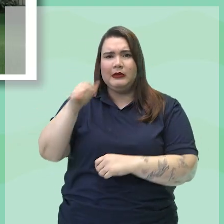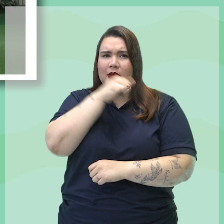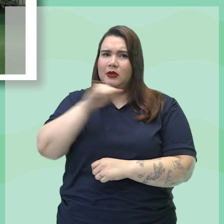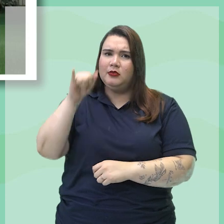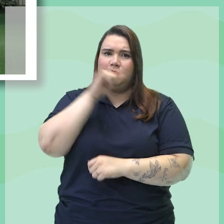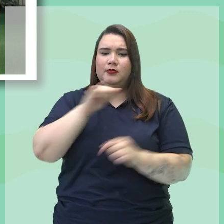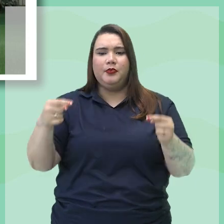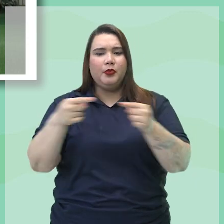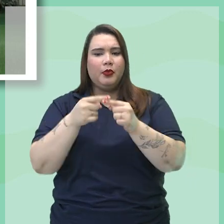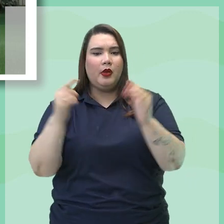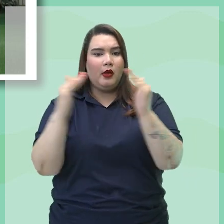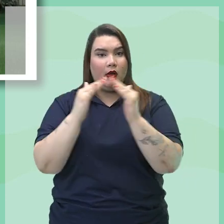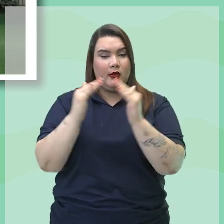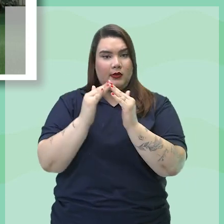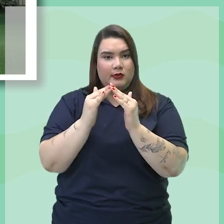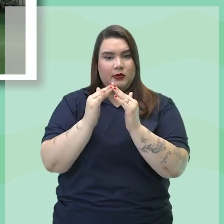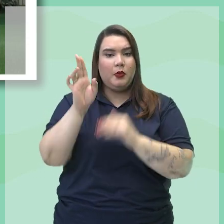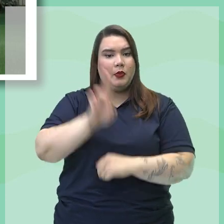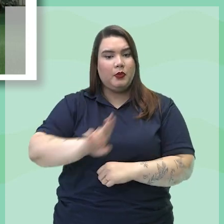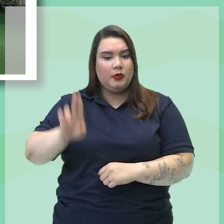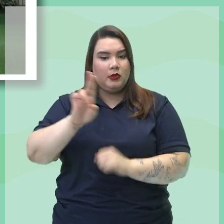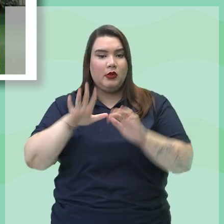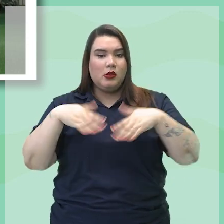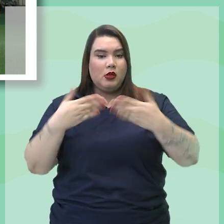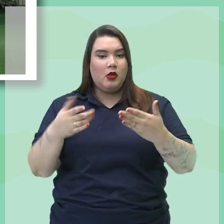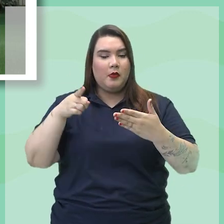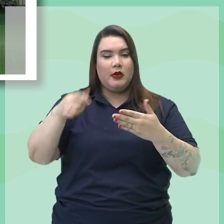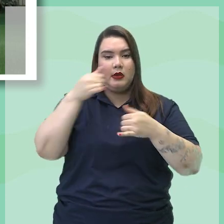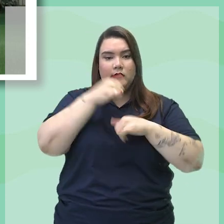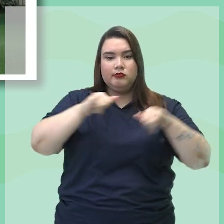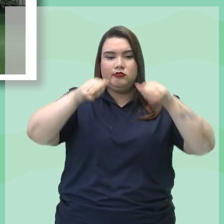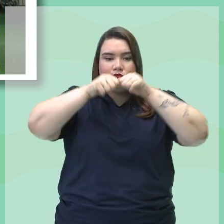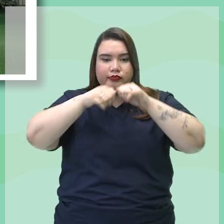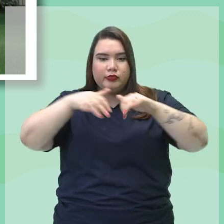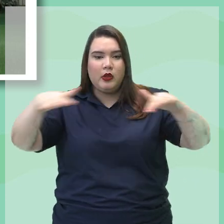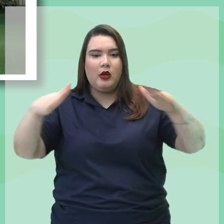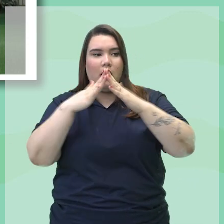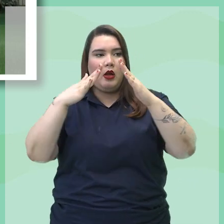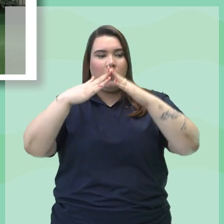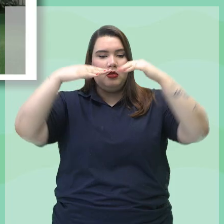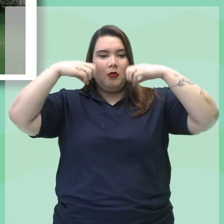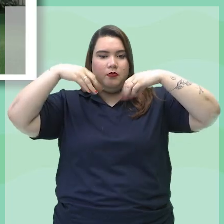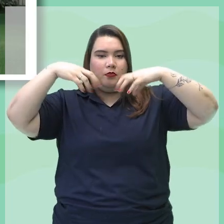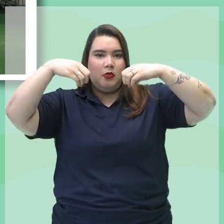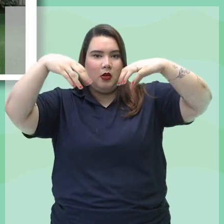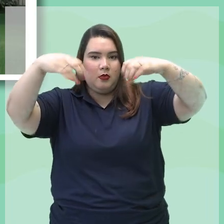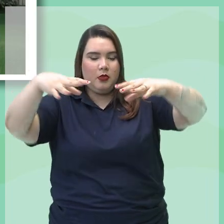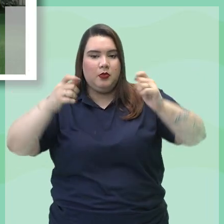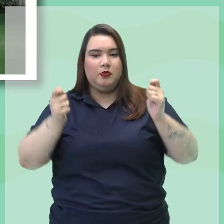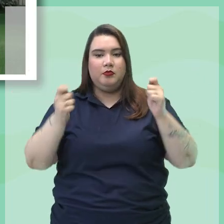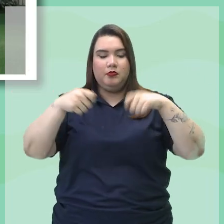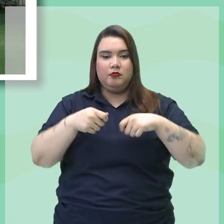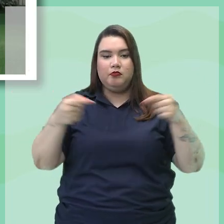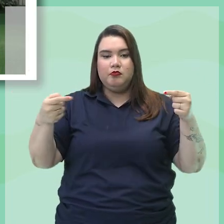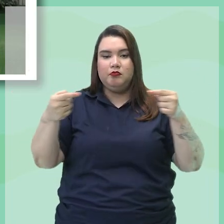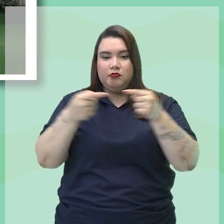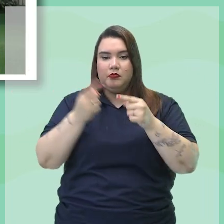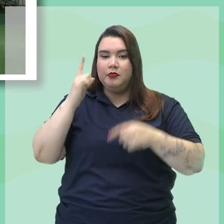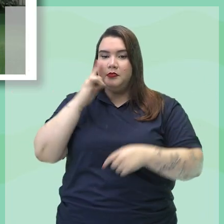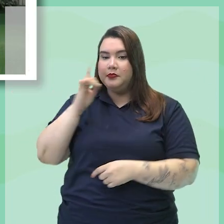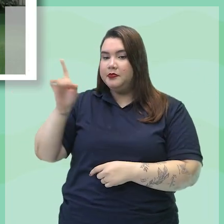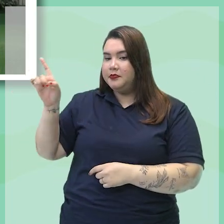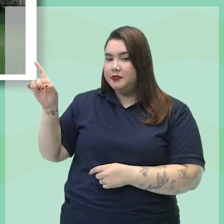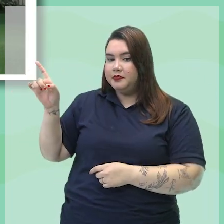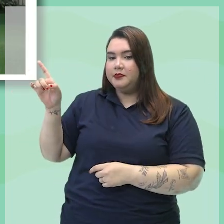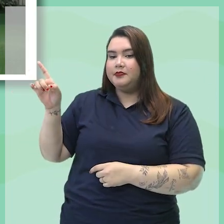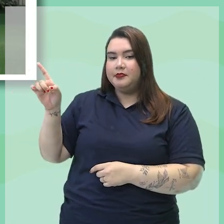para o consumo em nossas casas. Agora a eletricidade está pronta para ser consumida e é distribuída pelo quadro de força para toda